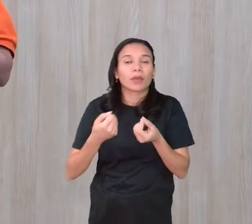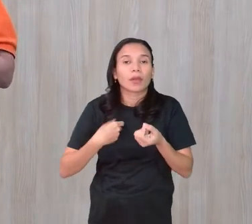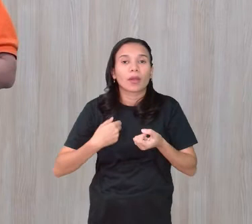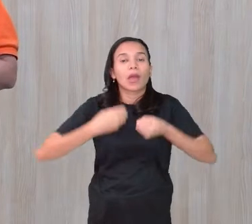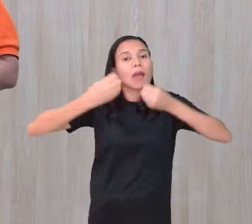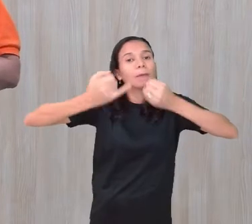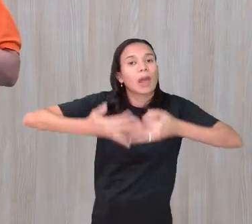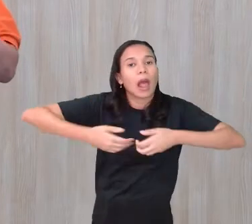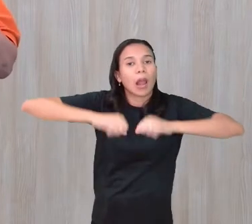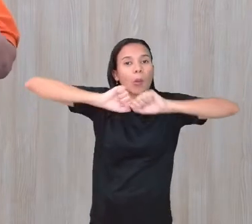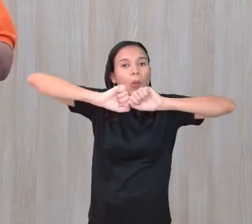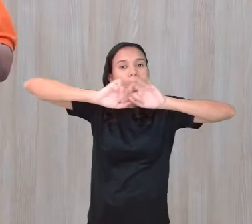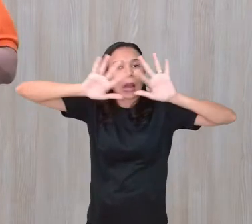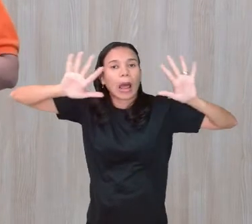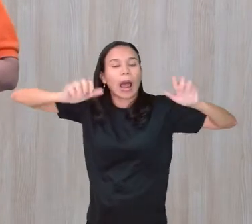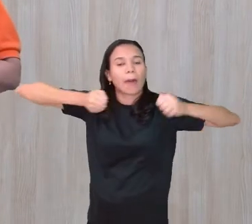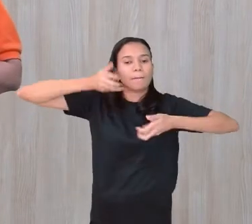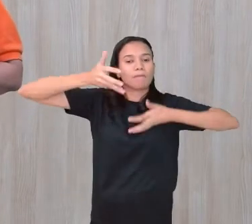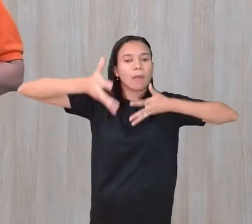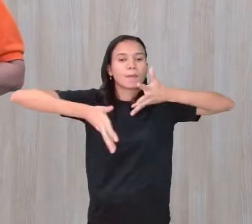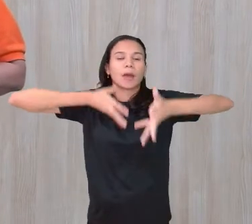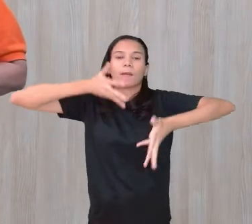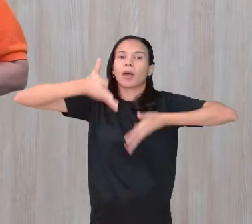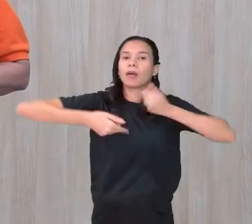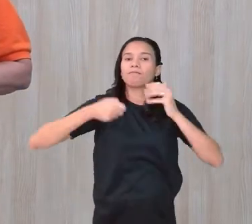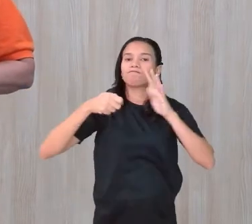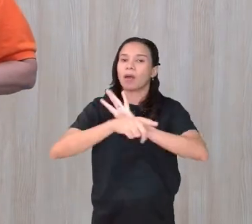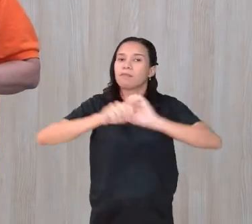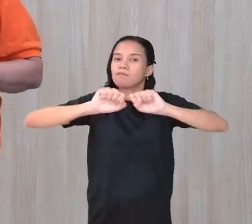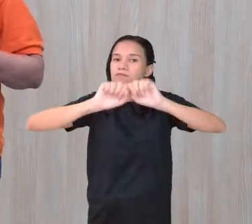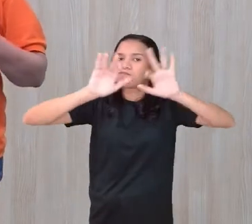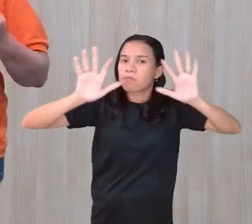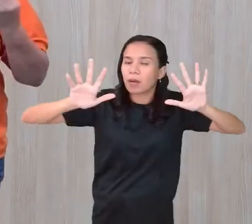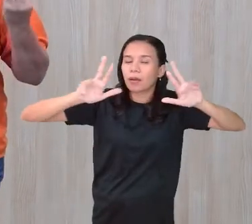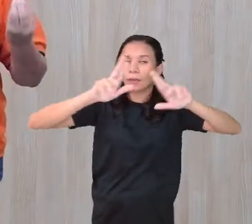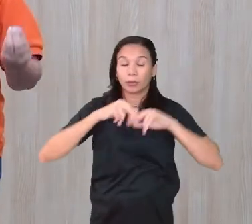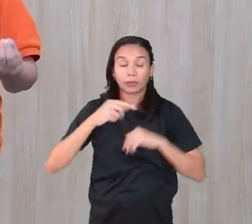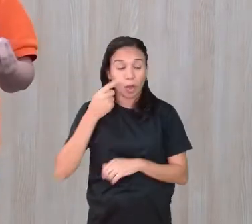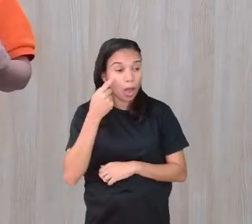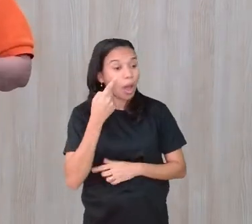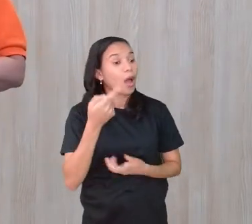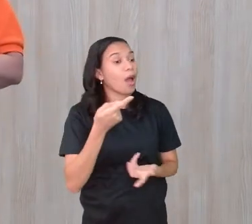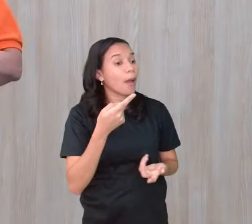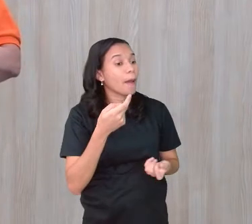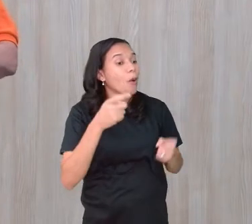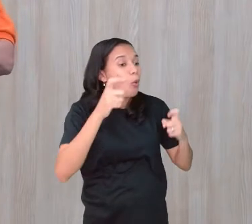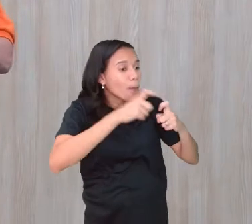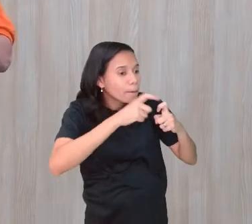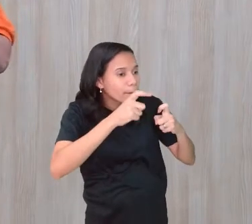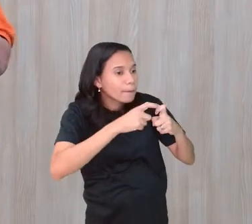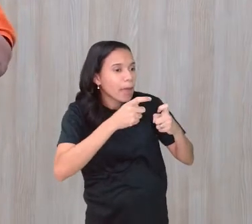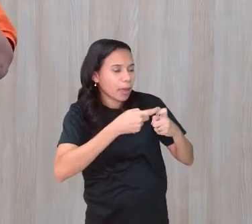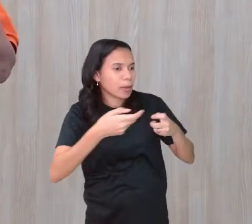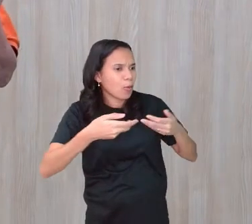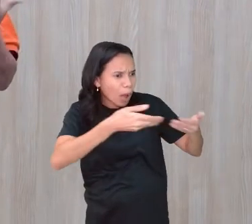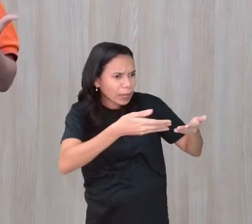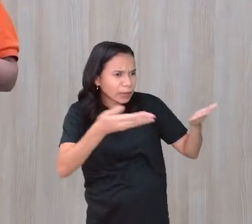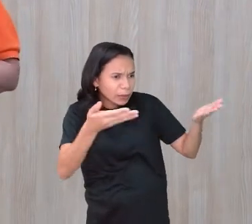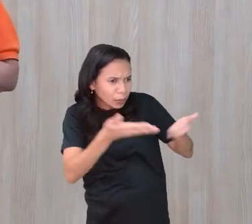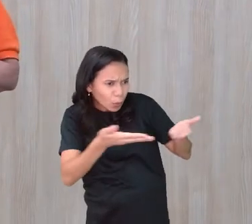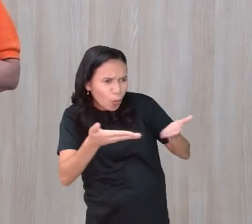claros e objetivos na nossa pergunta. Então, o médico vai atender hoje, seja qual